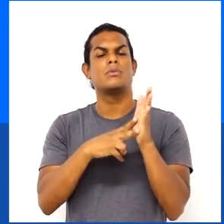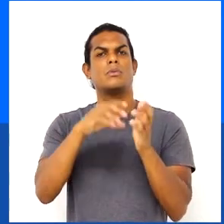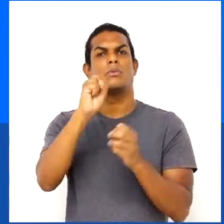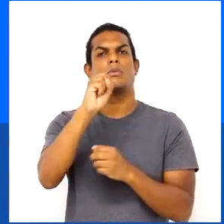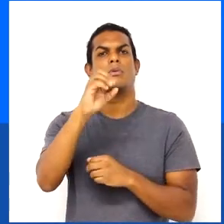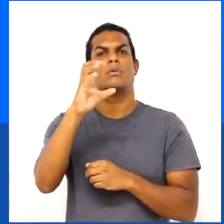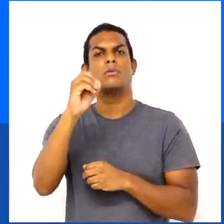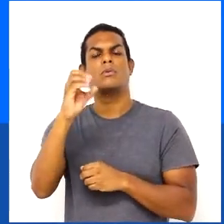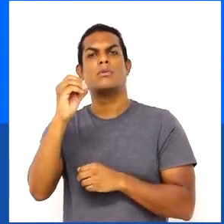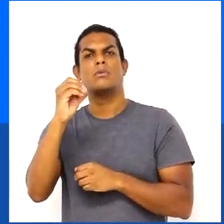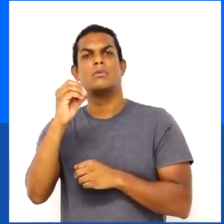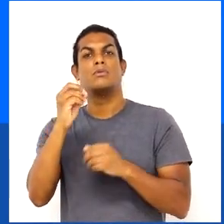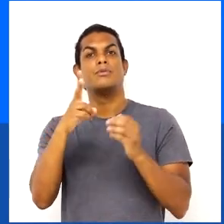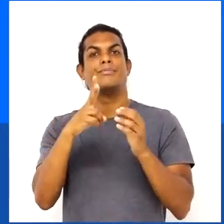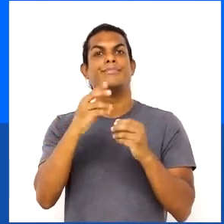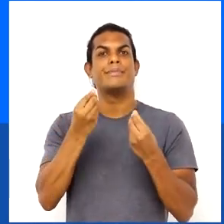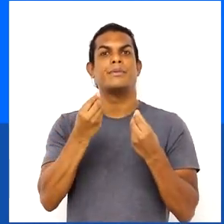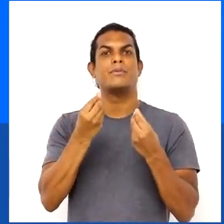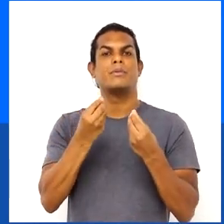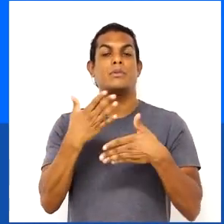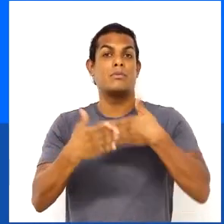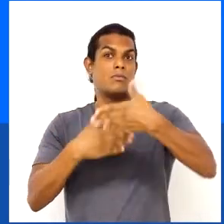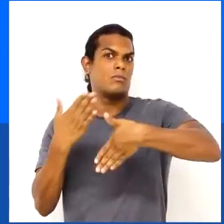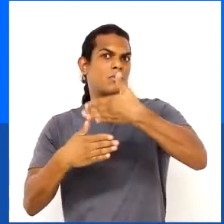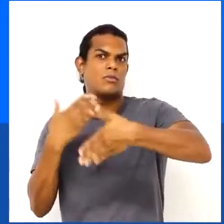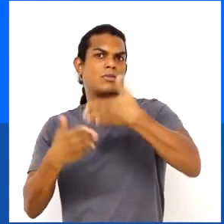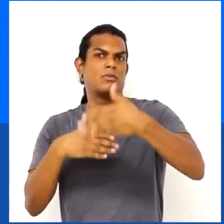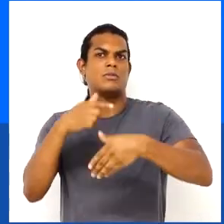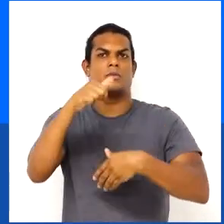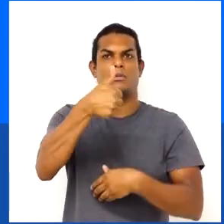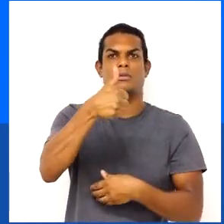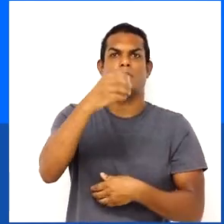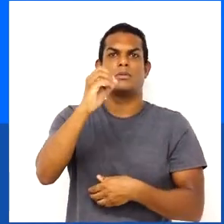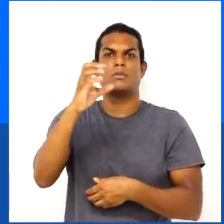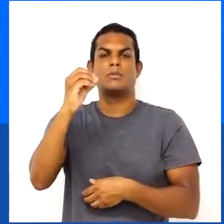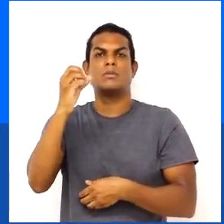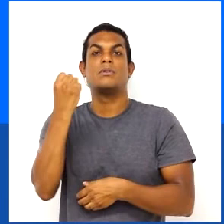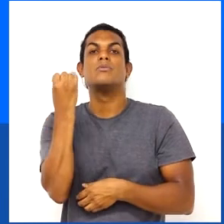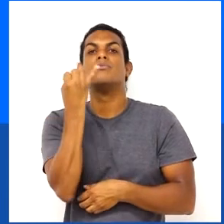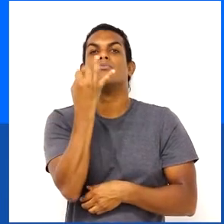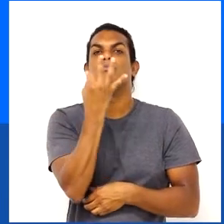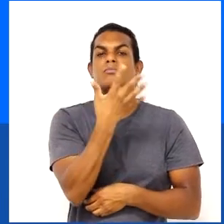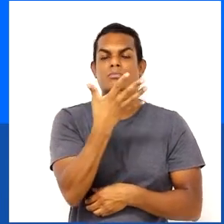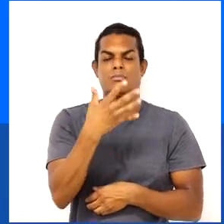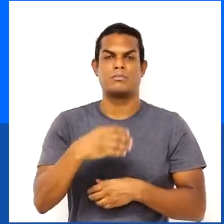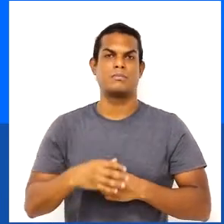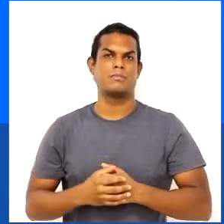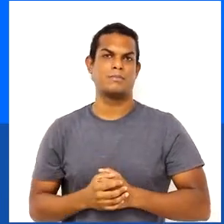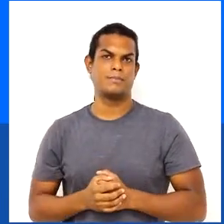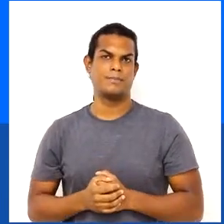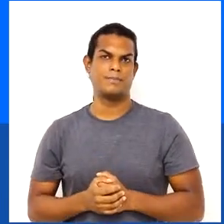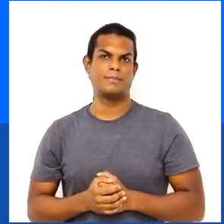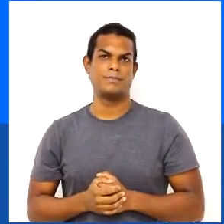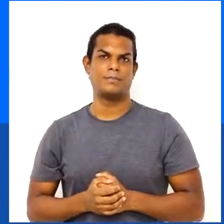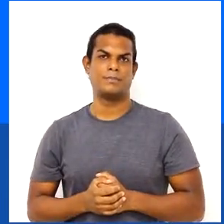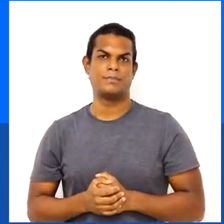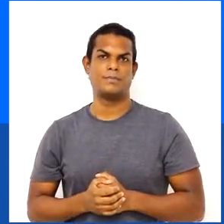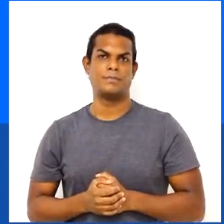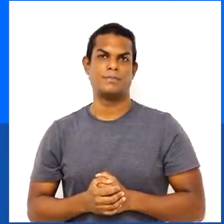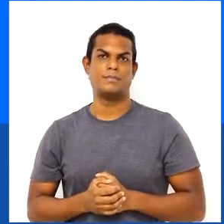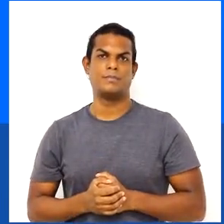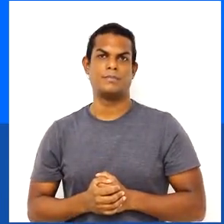de 100 unidades. Ou seja, H será 100, que é a diferença do menor valor até o maior